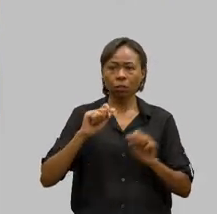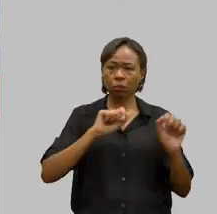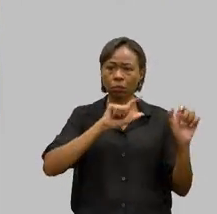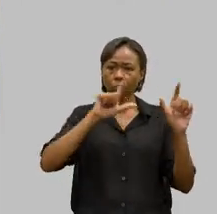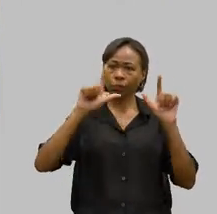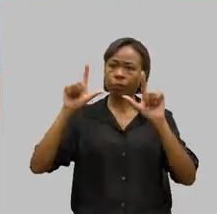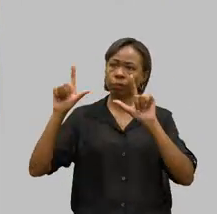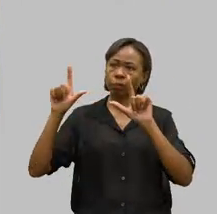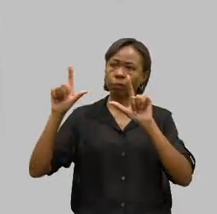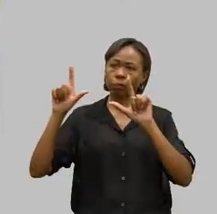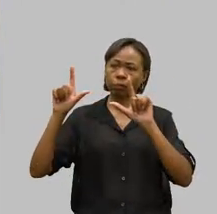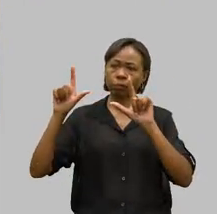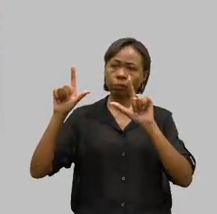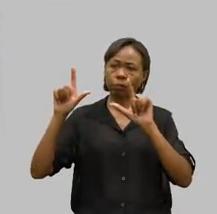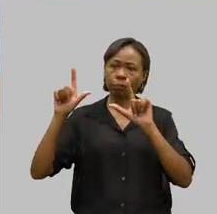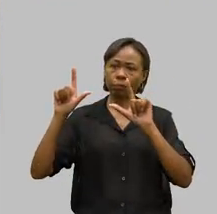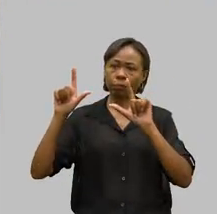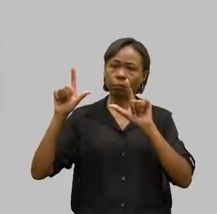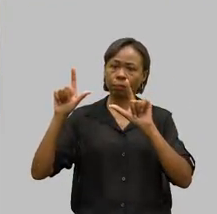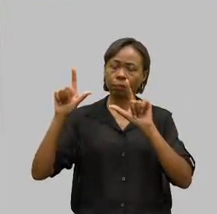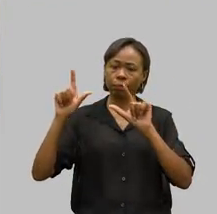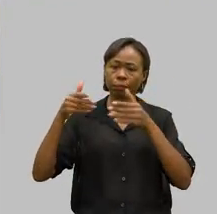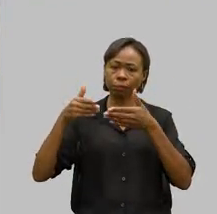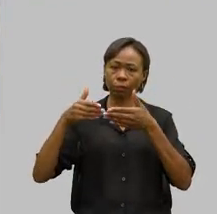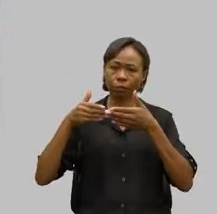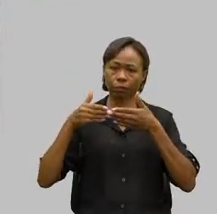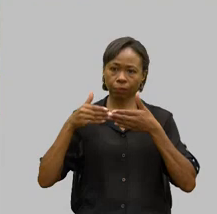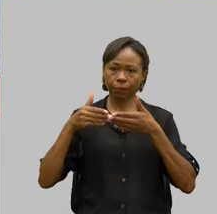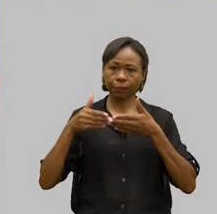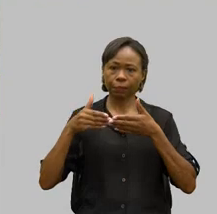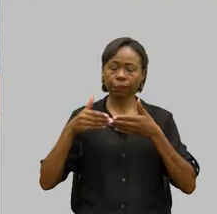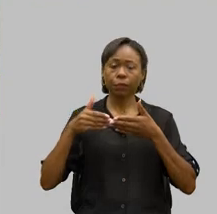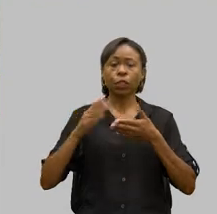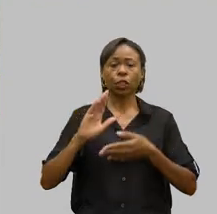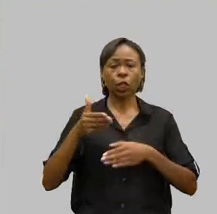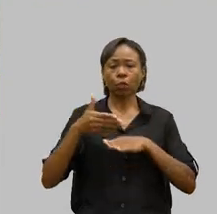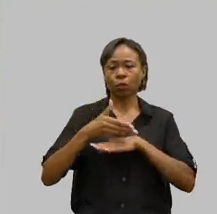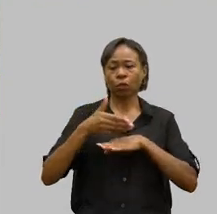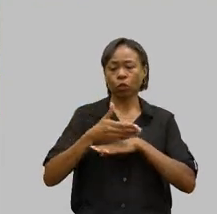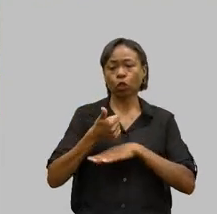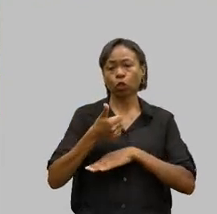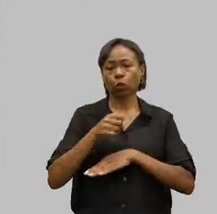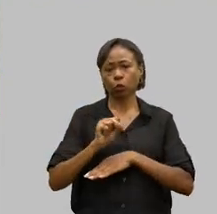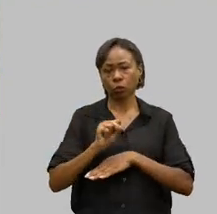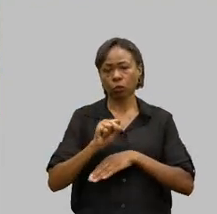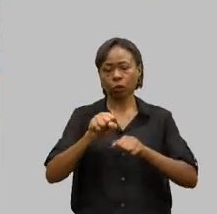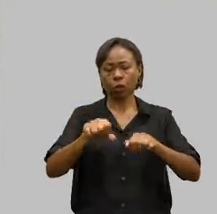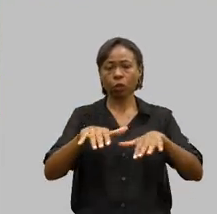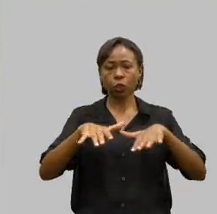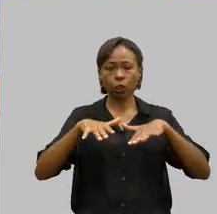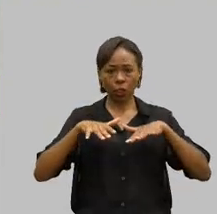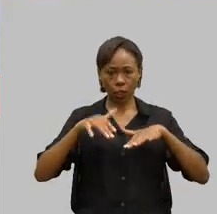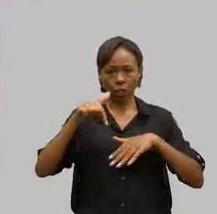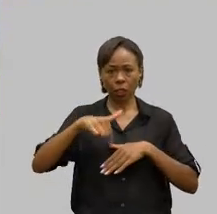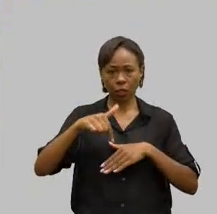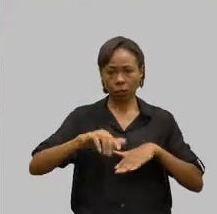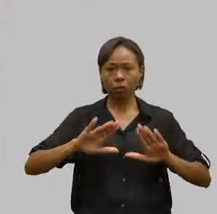Opa, passou e voltou. Agora deu. Então, nós participamos de 18 audiências públicas realizadas por essa casa.